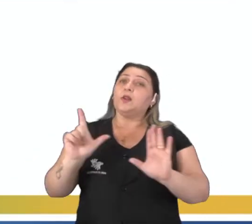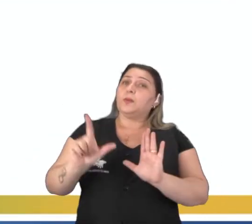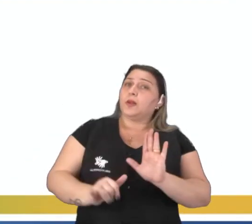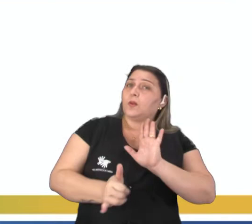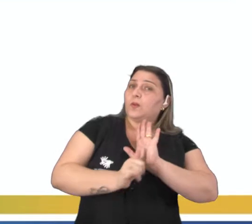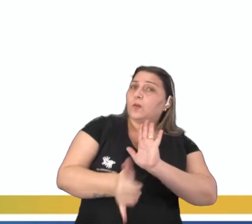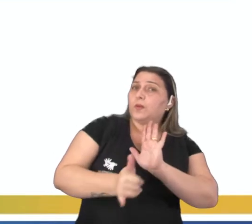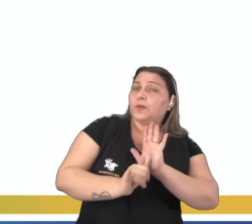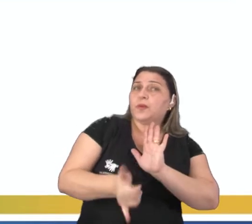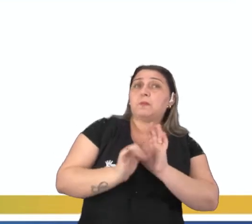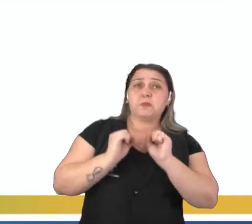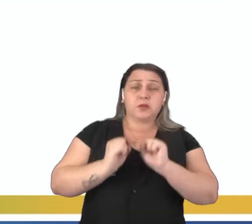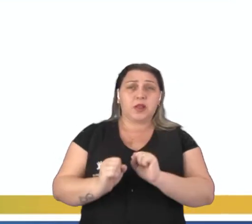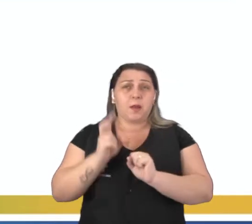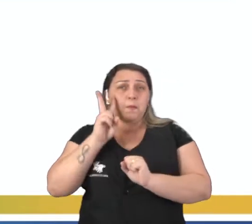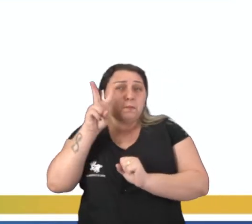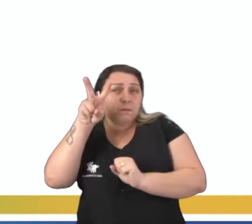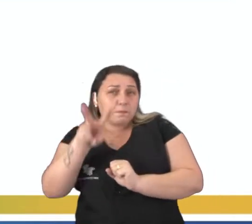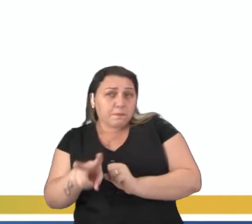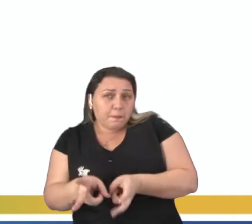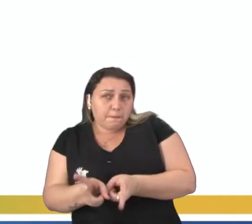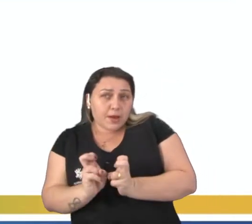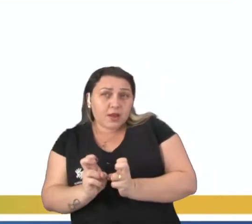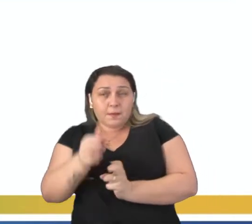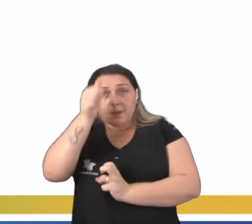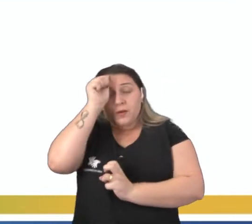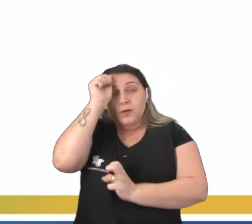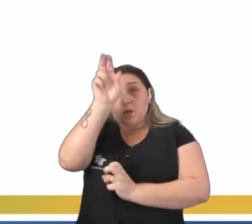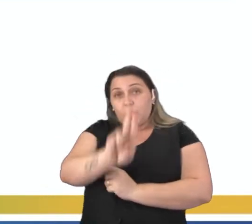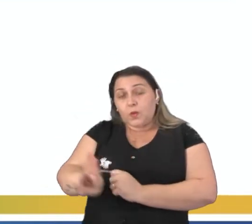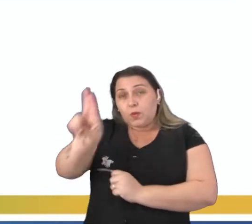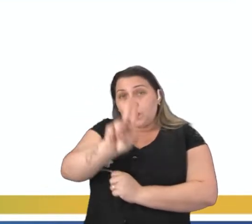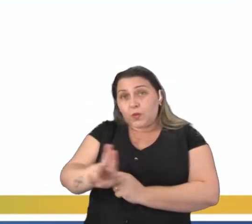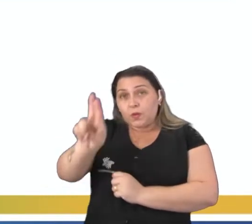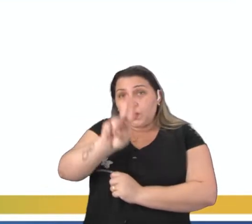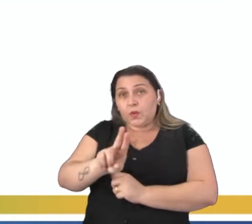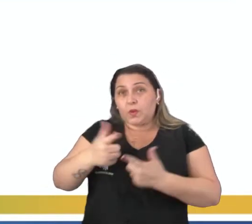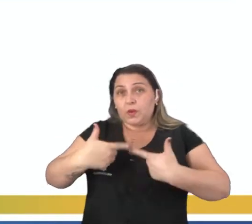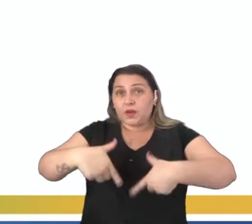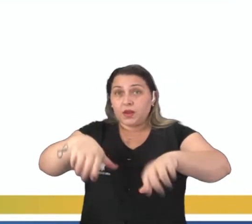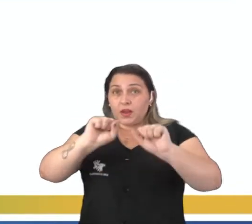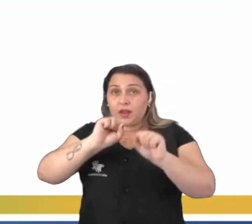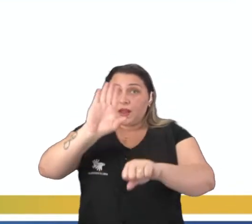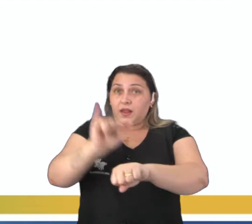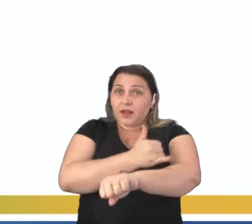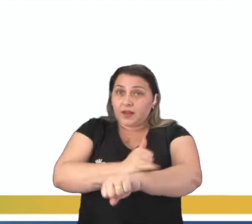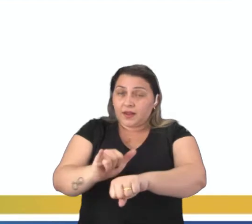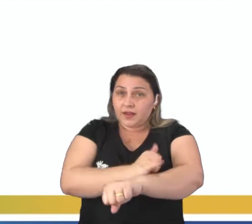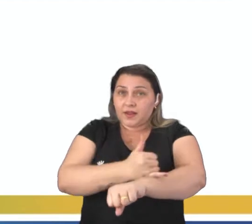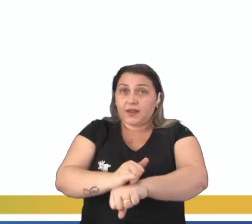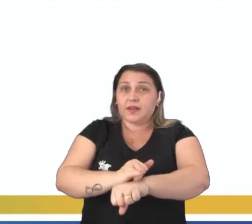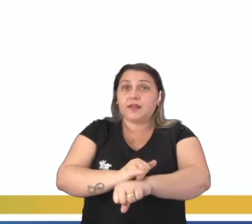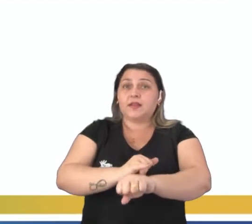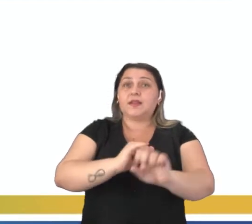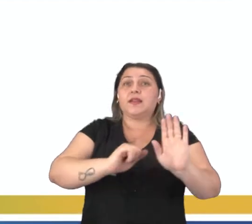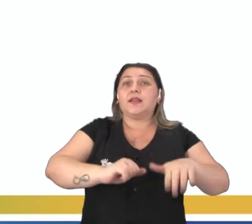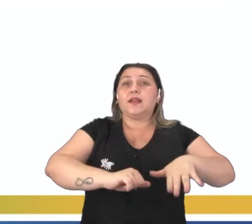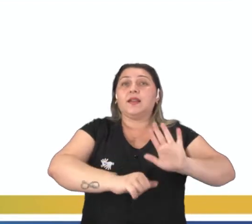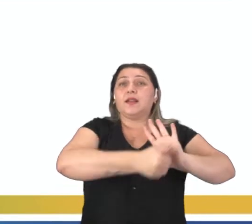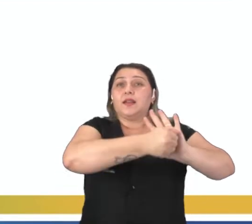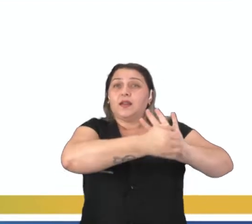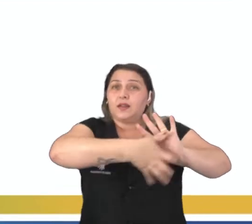microconto. Podemos observar que o autor utiliza como recurso linguístico a figura de